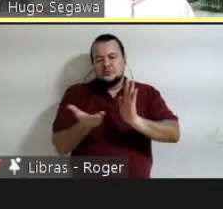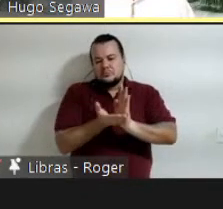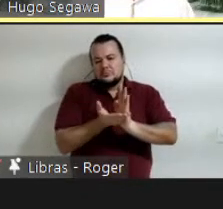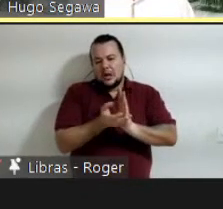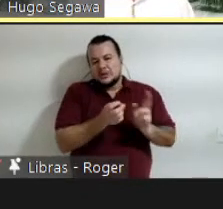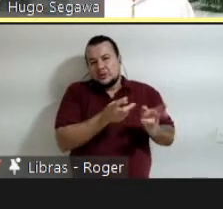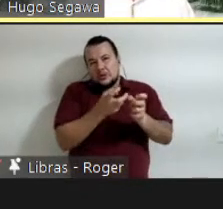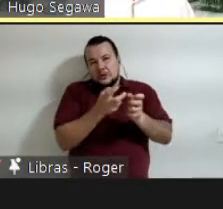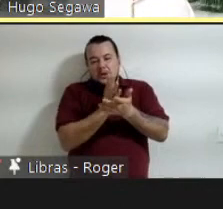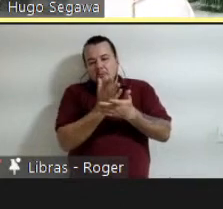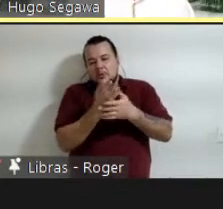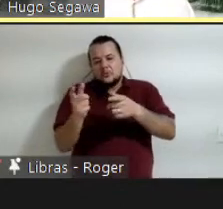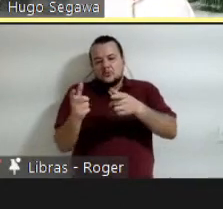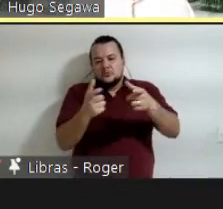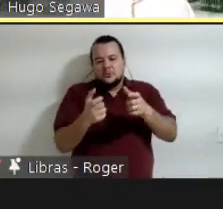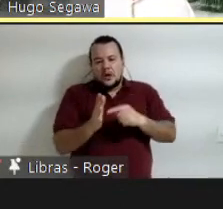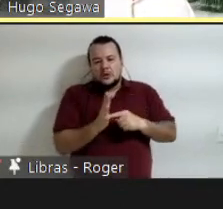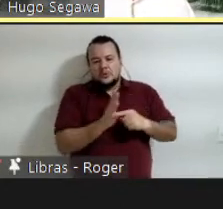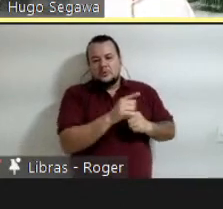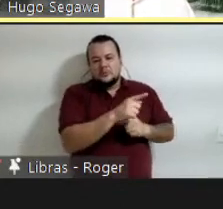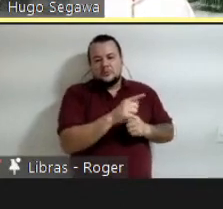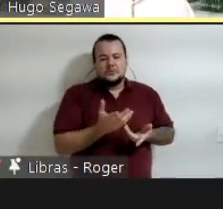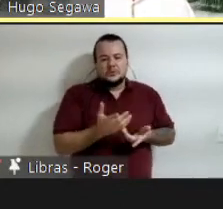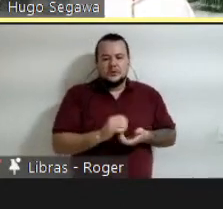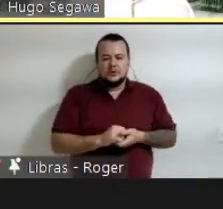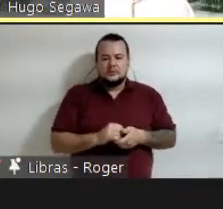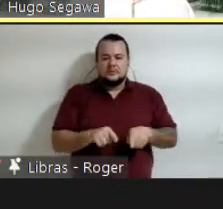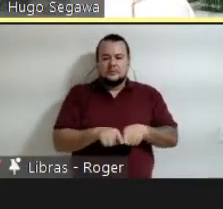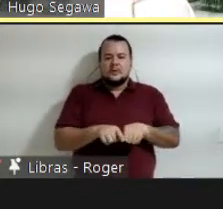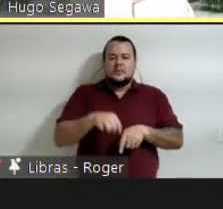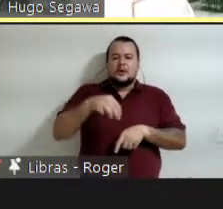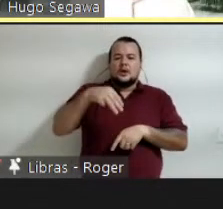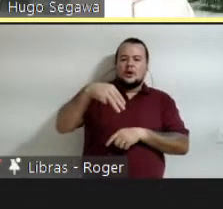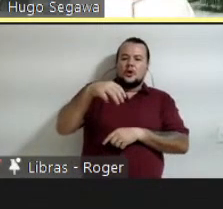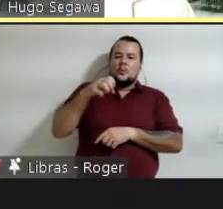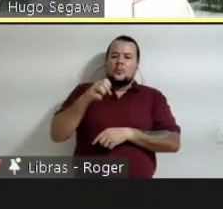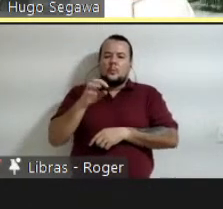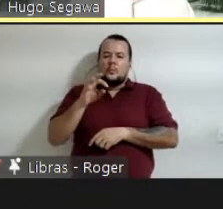exemplo, esse edifício em Montevidéu, né?